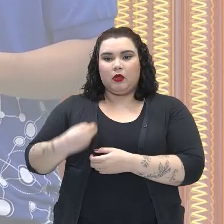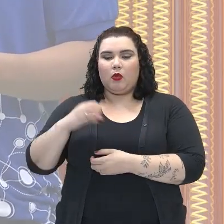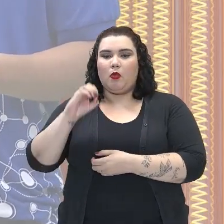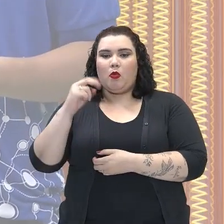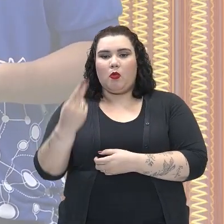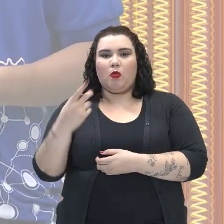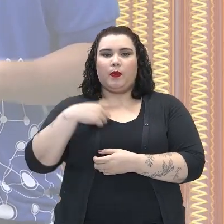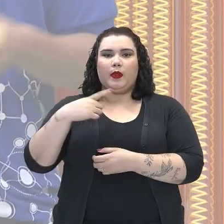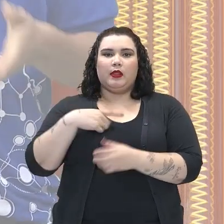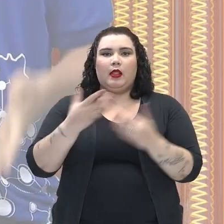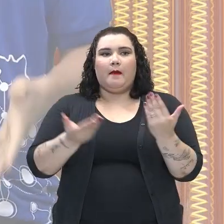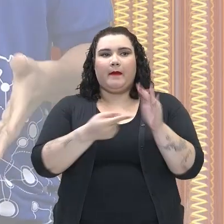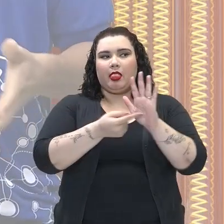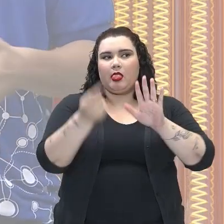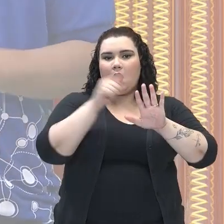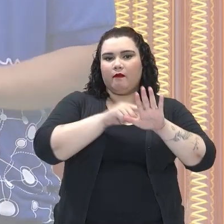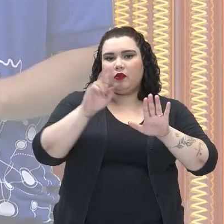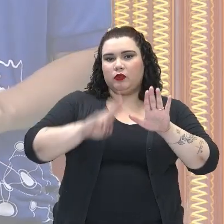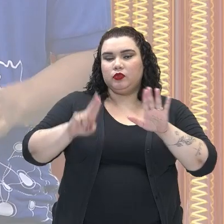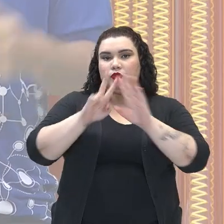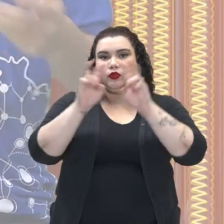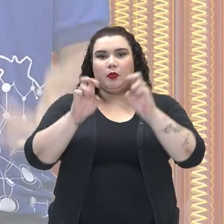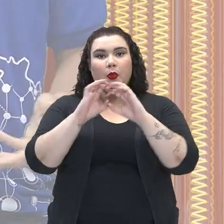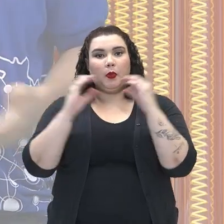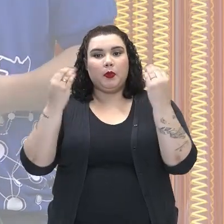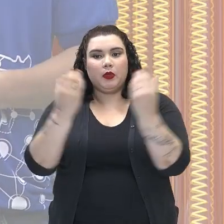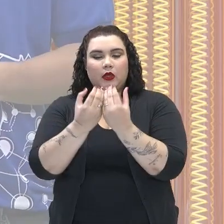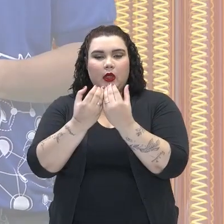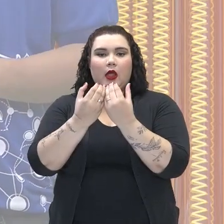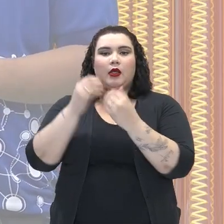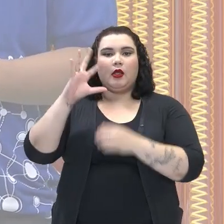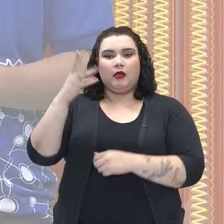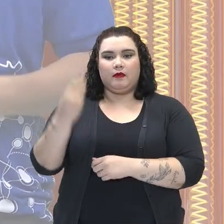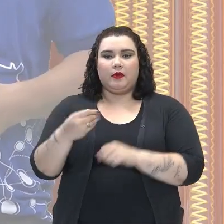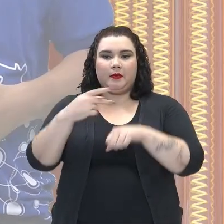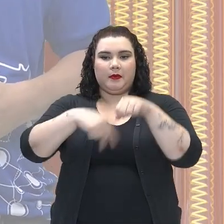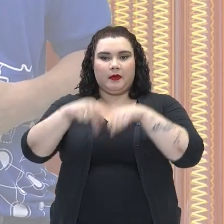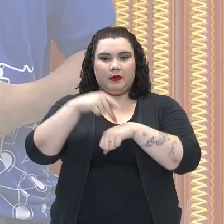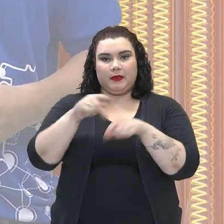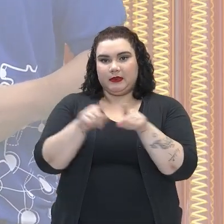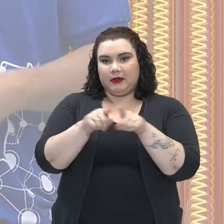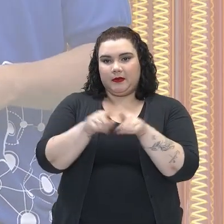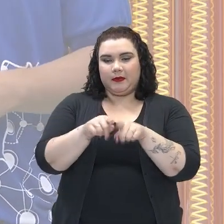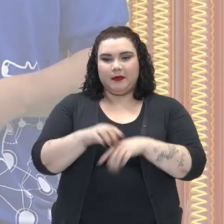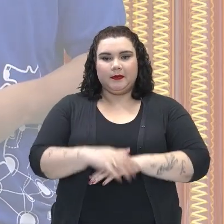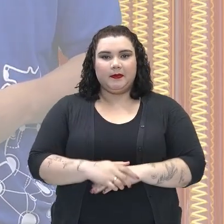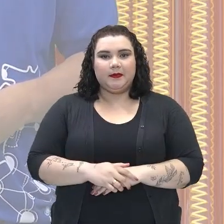assim abstrata, né? Sobre a comunidade africana, sobre os países africanos de maneira geral.